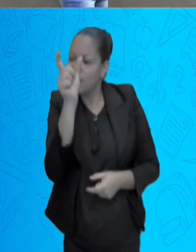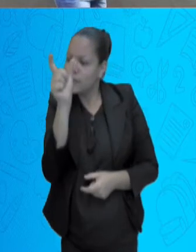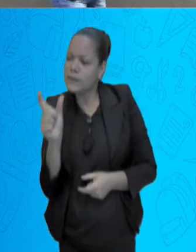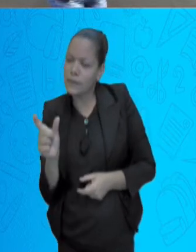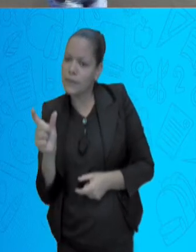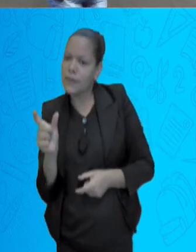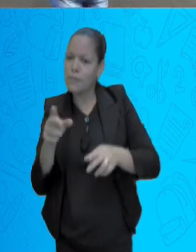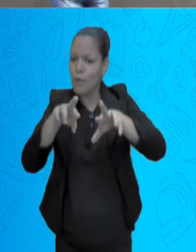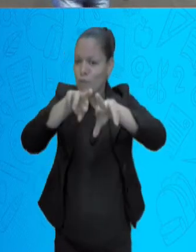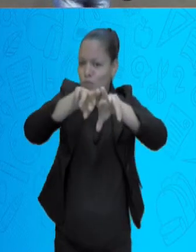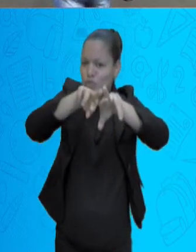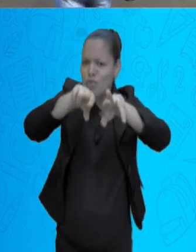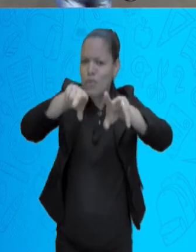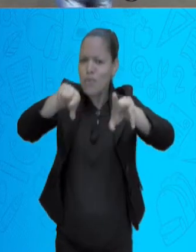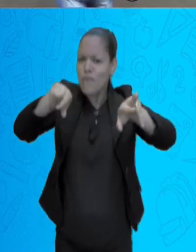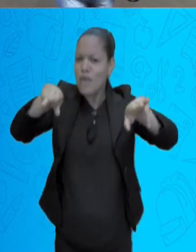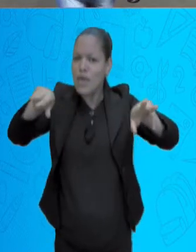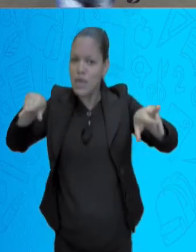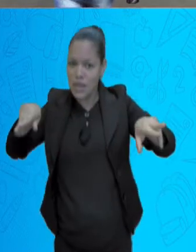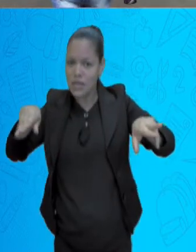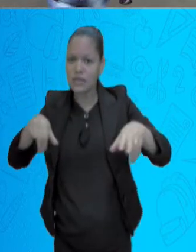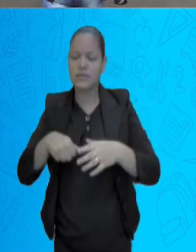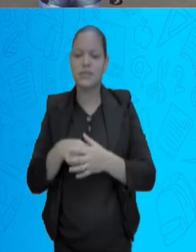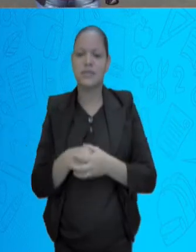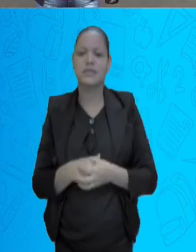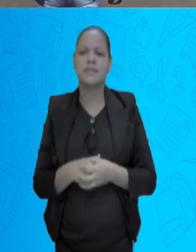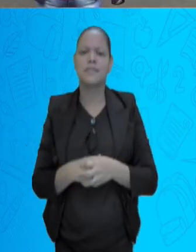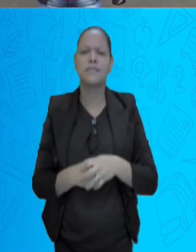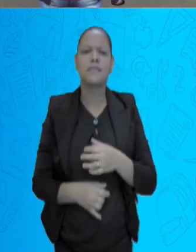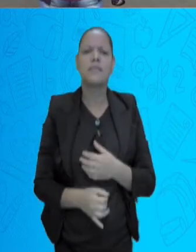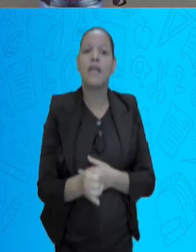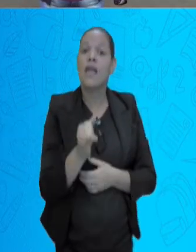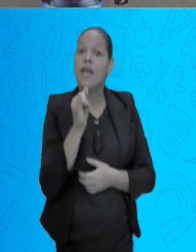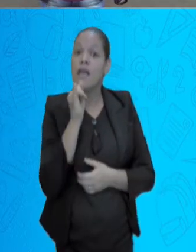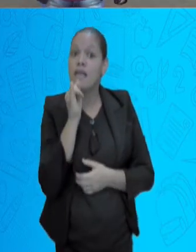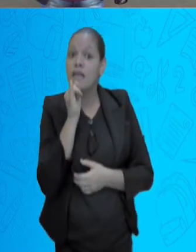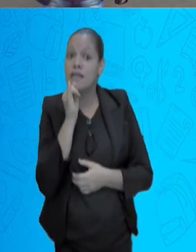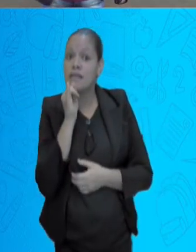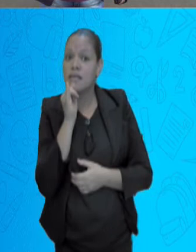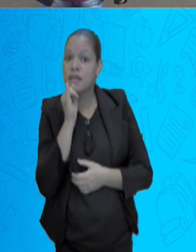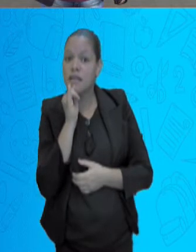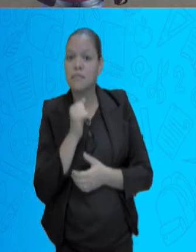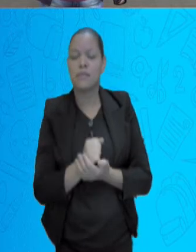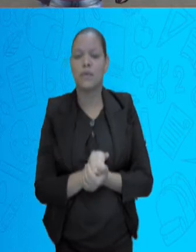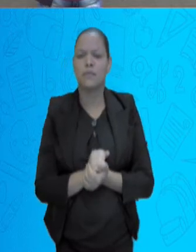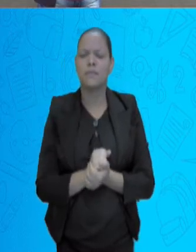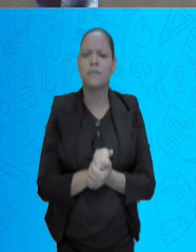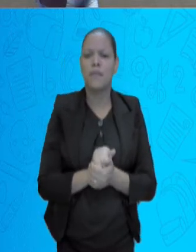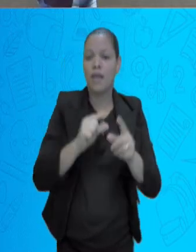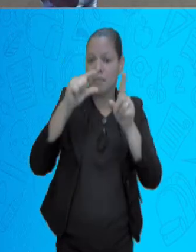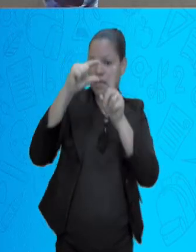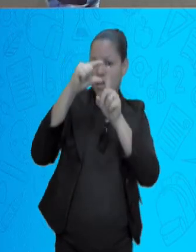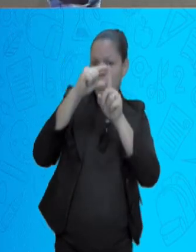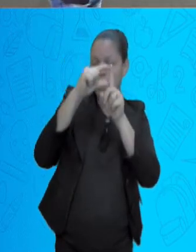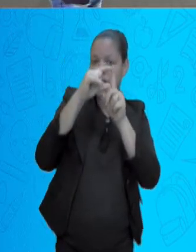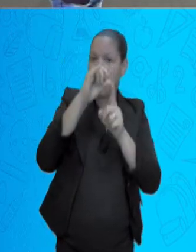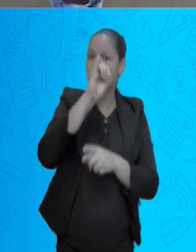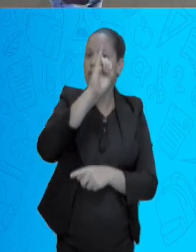Só que na hora que eu vou separar, eu tenho duas sílabas, I, ão. Elas